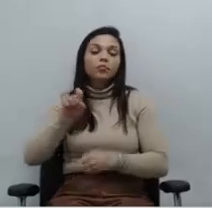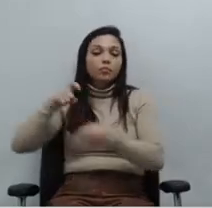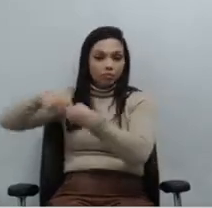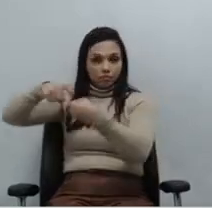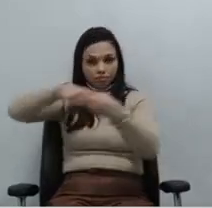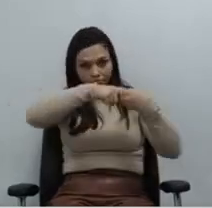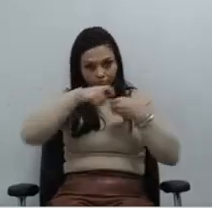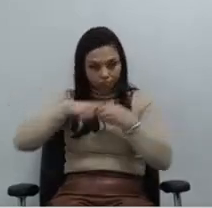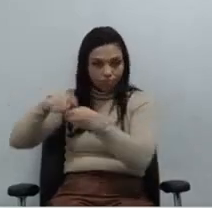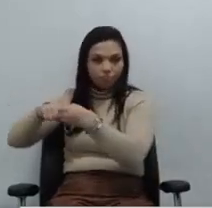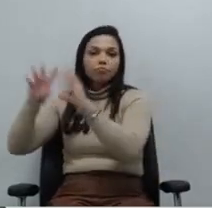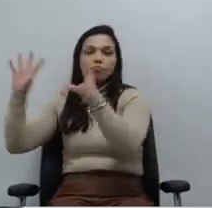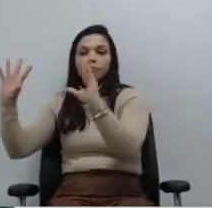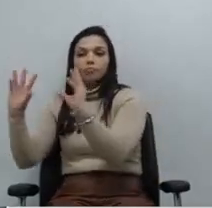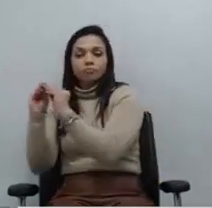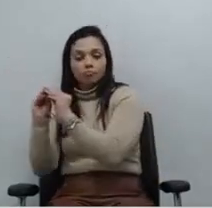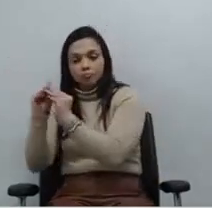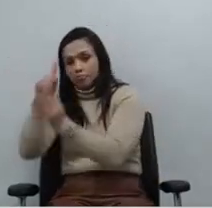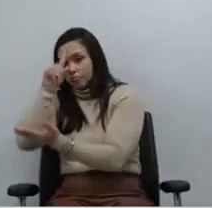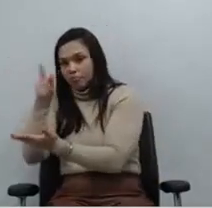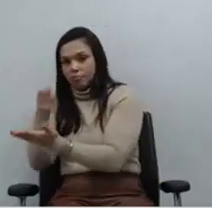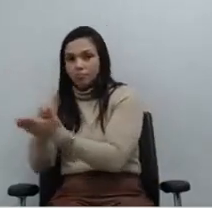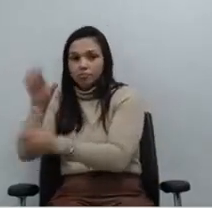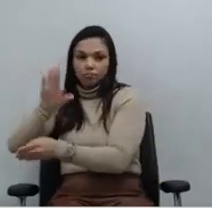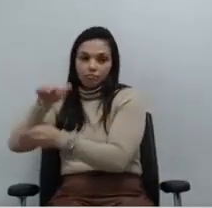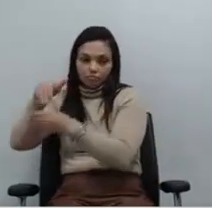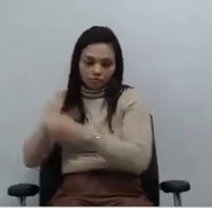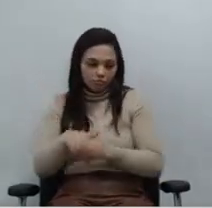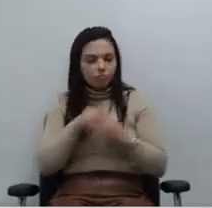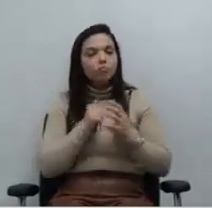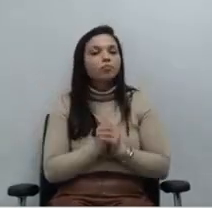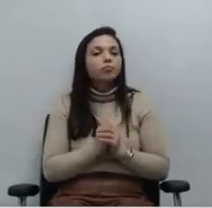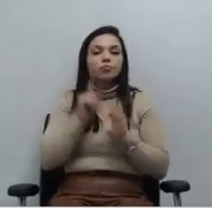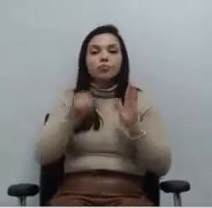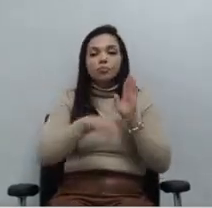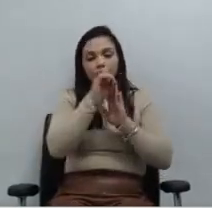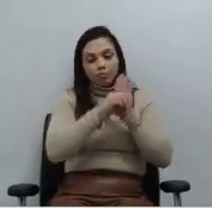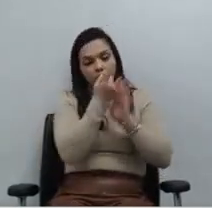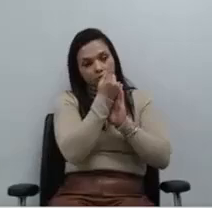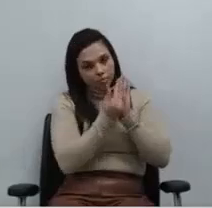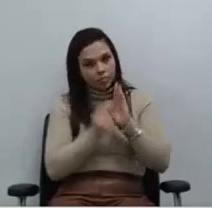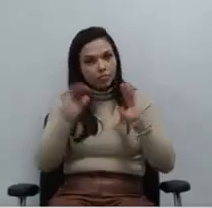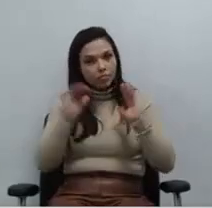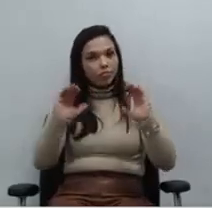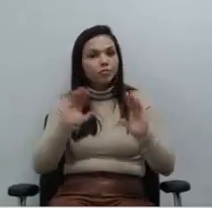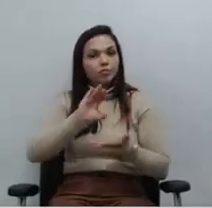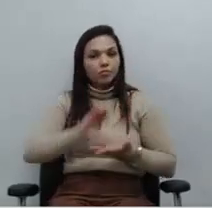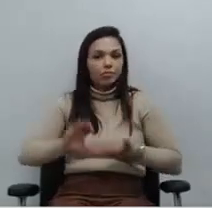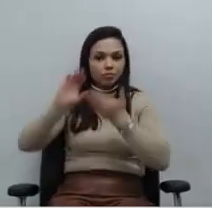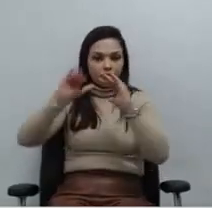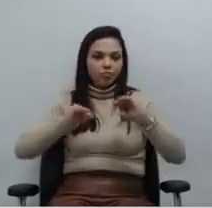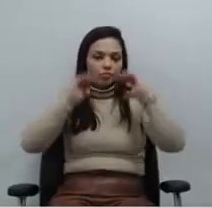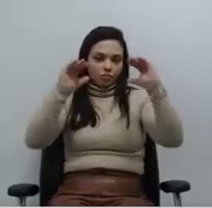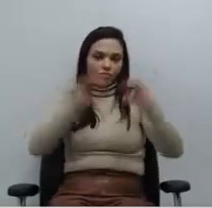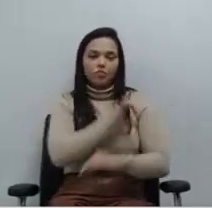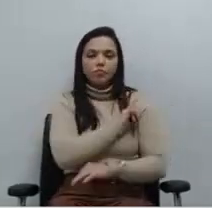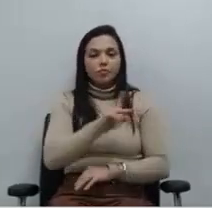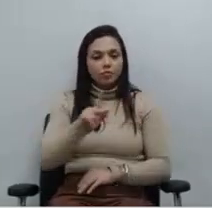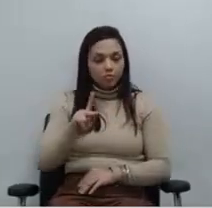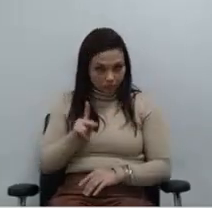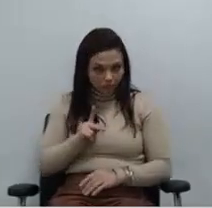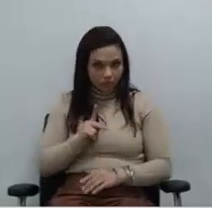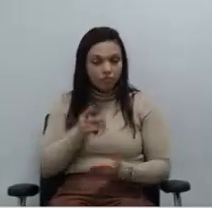e dispositivo do voto. Breve síntese dos debates sobre as propostas orçamentárias no Conselho Superior da Defensoria Pública.